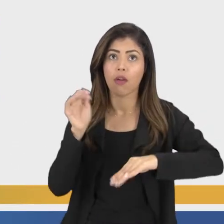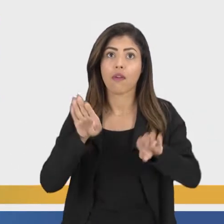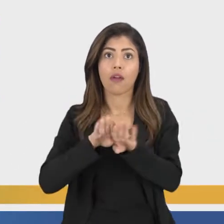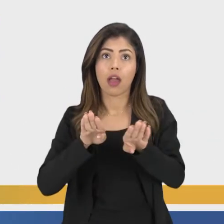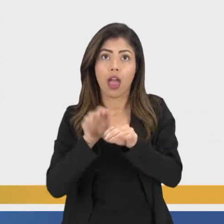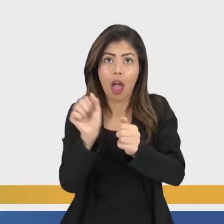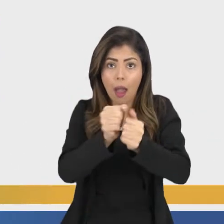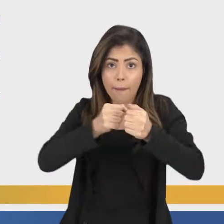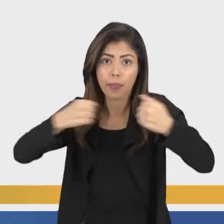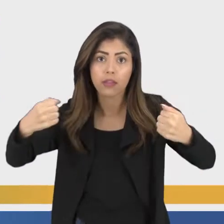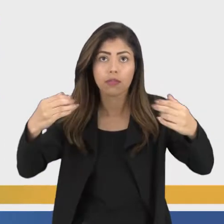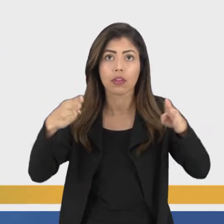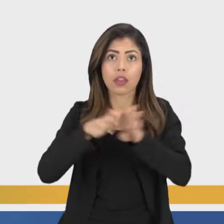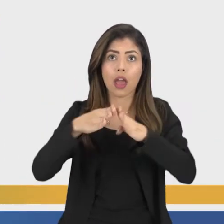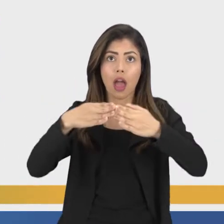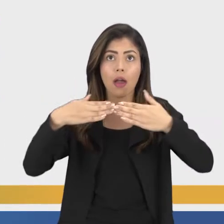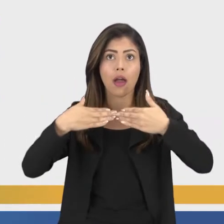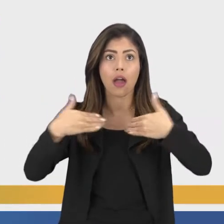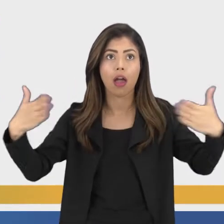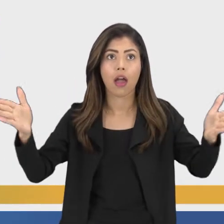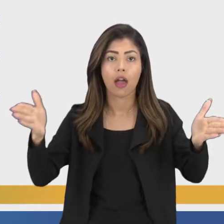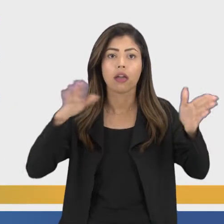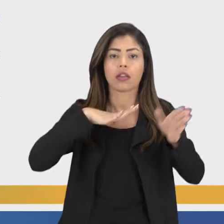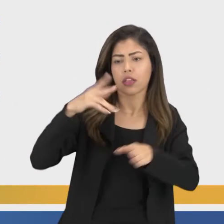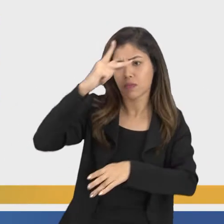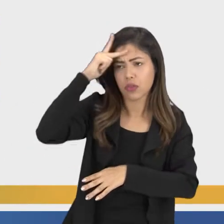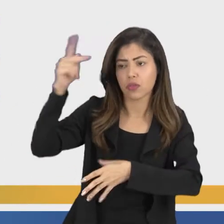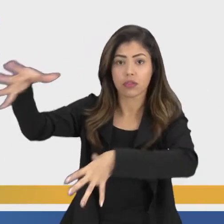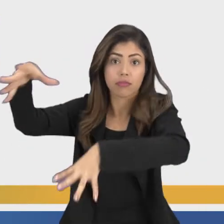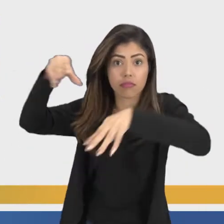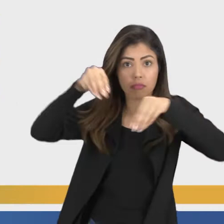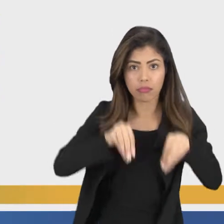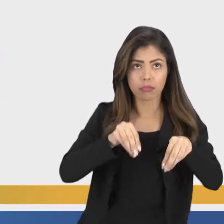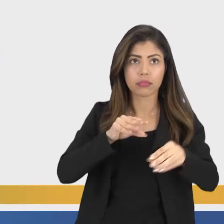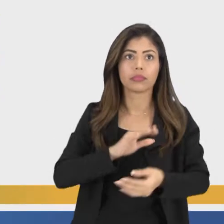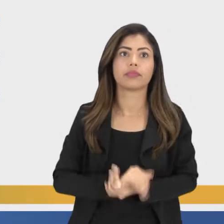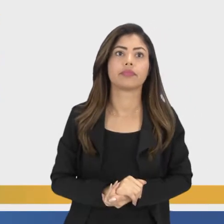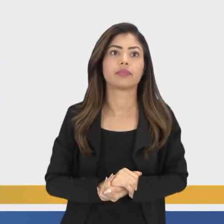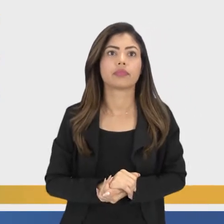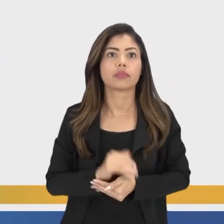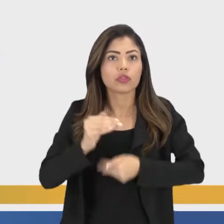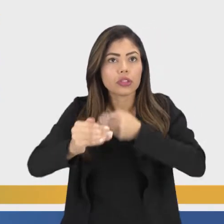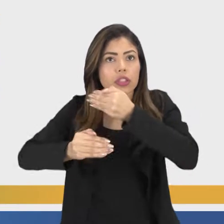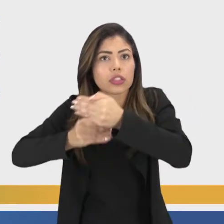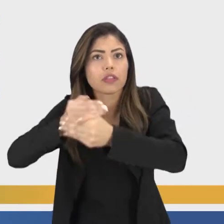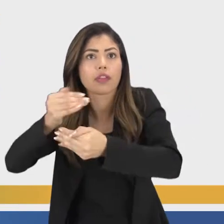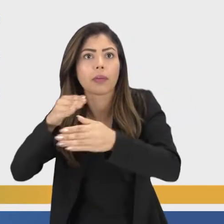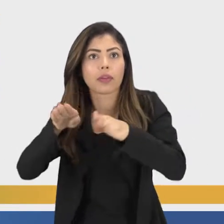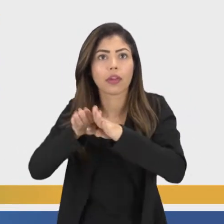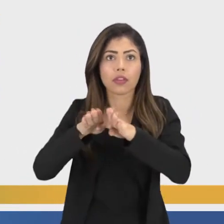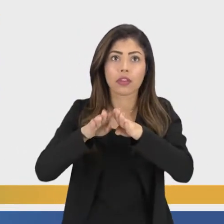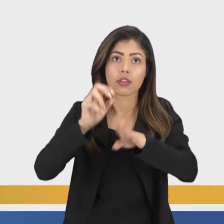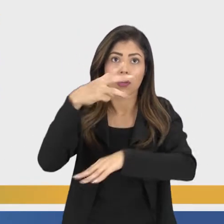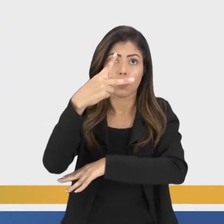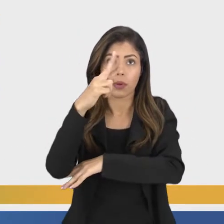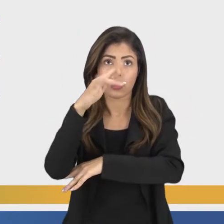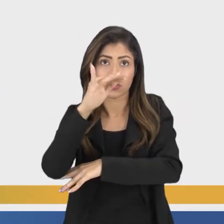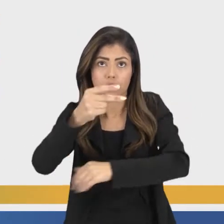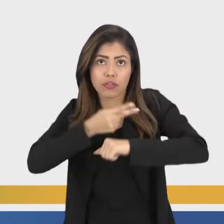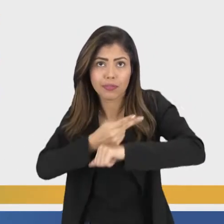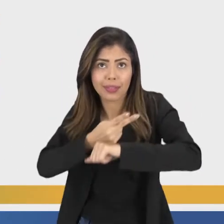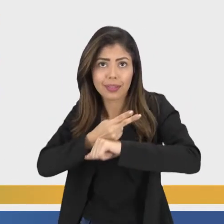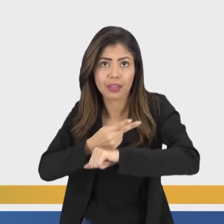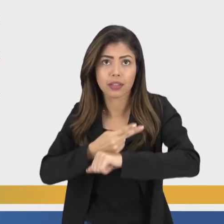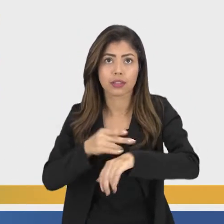a abertura das fronteiras para os imigrantes. Letra C, o desenvolvimento de projetos de